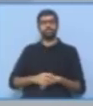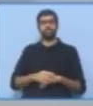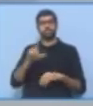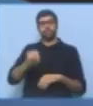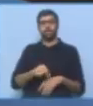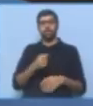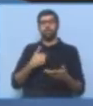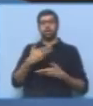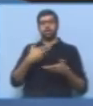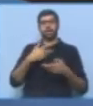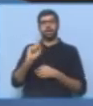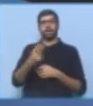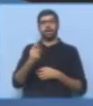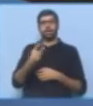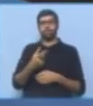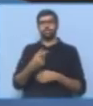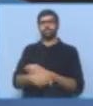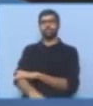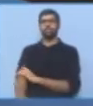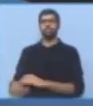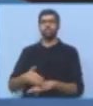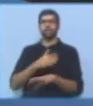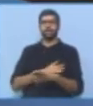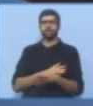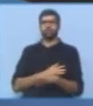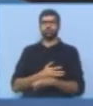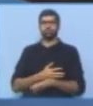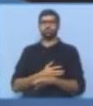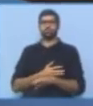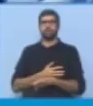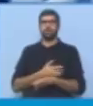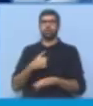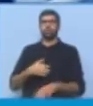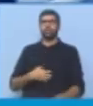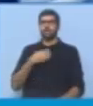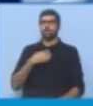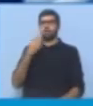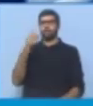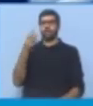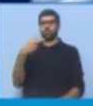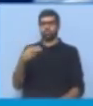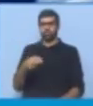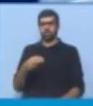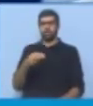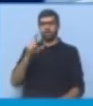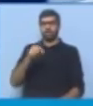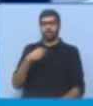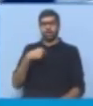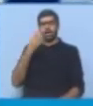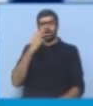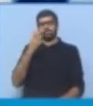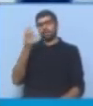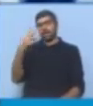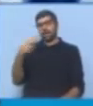uma conversa assim rápida, em off, antes de estarmos aqui, acho que até na pintura, porque mais que artes plásticas gosta de ser